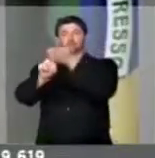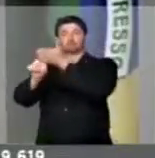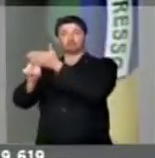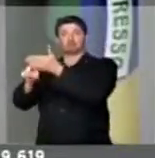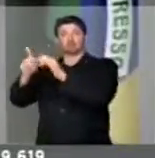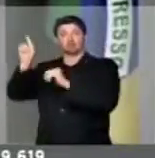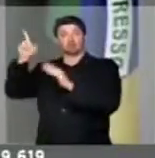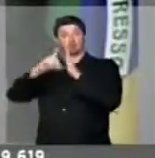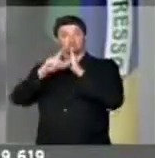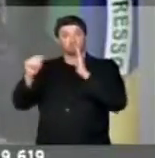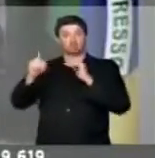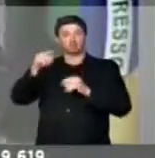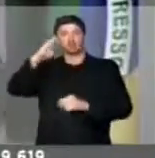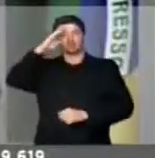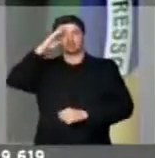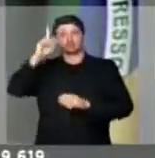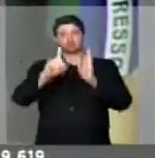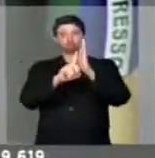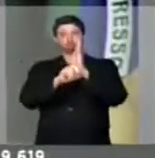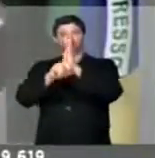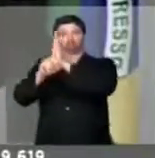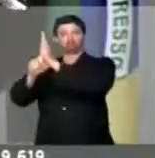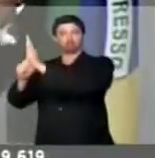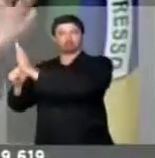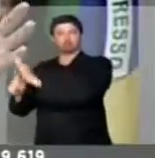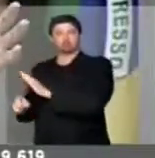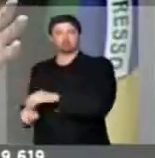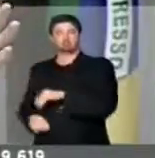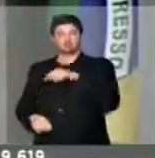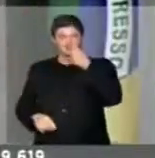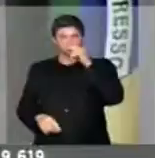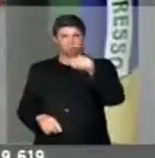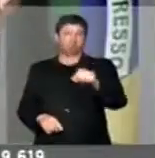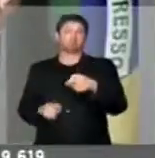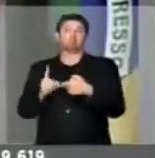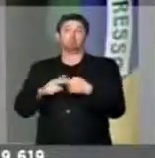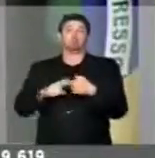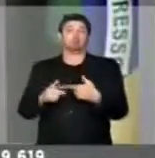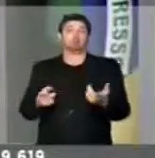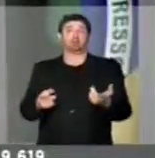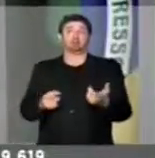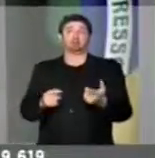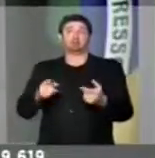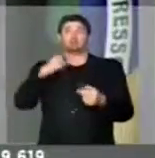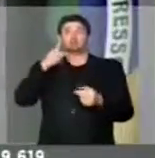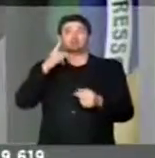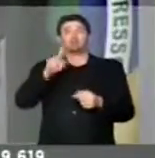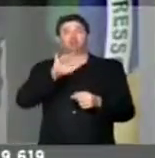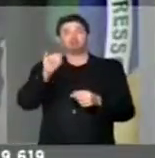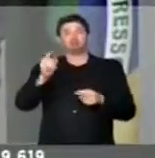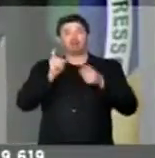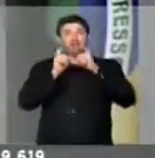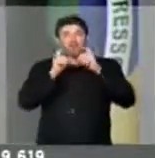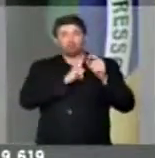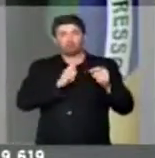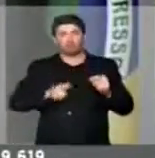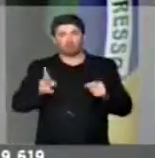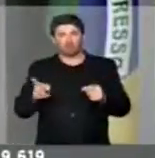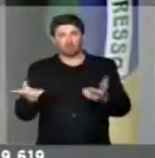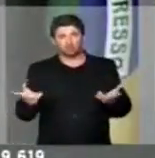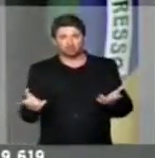do Planalto pelo Exército Brasileiro. Deve ser isso, porque eles estão achando que vão